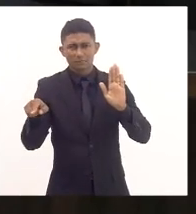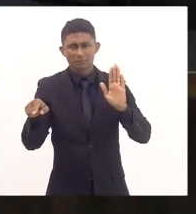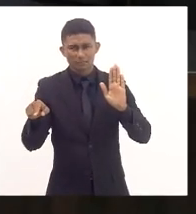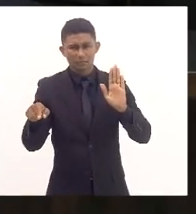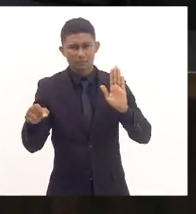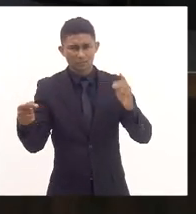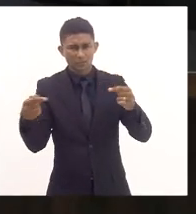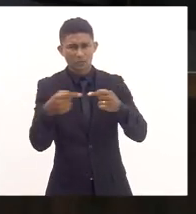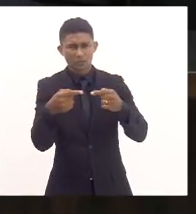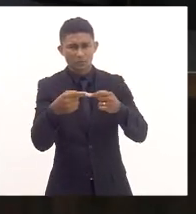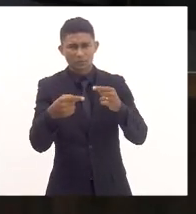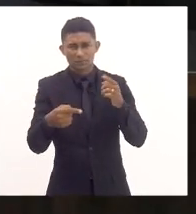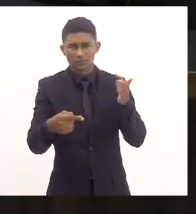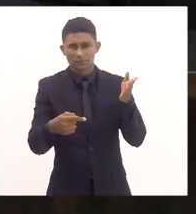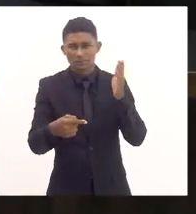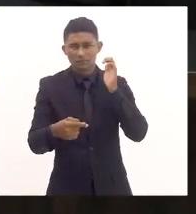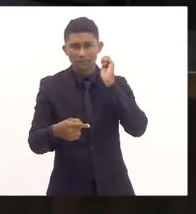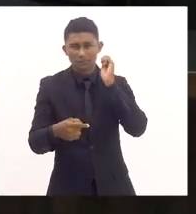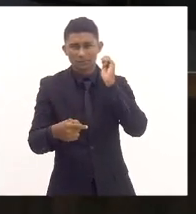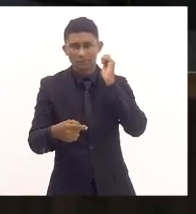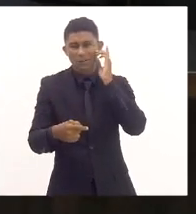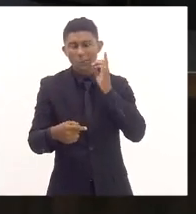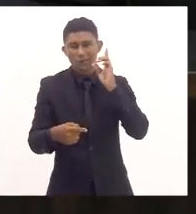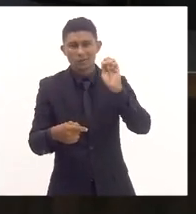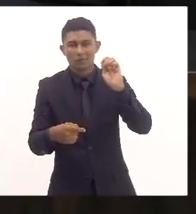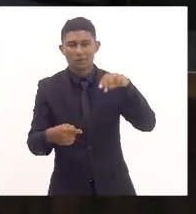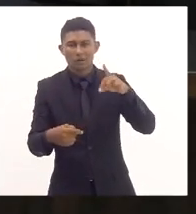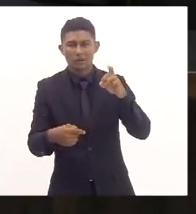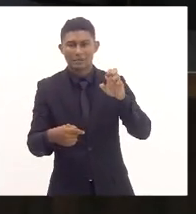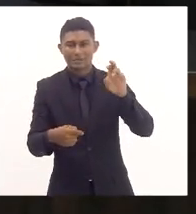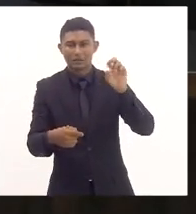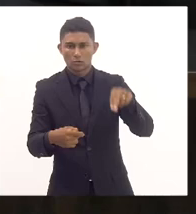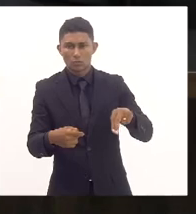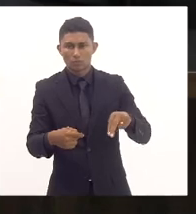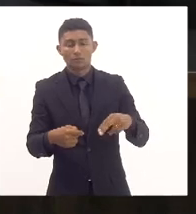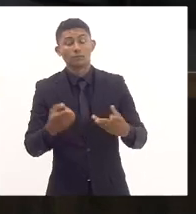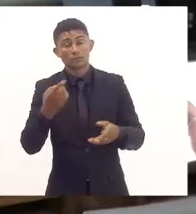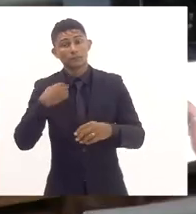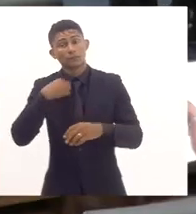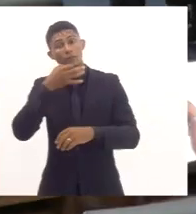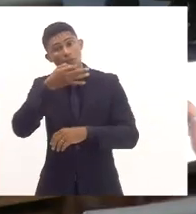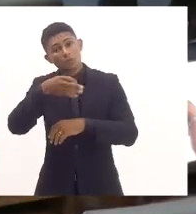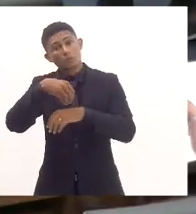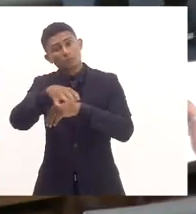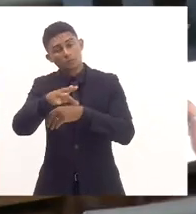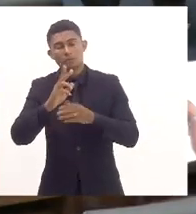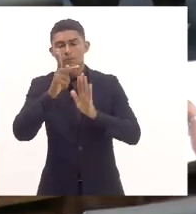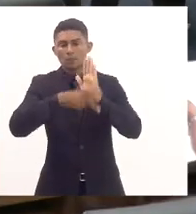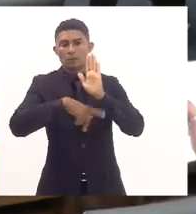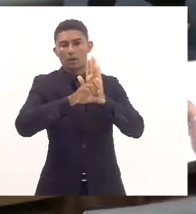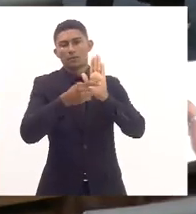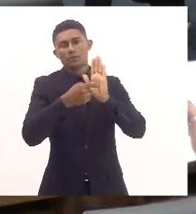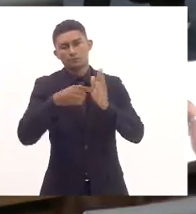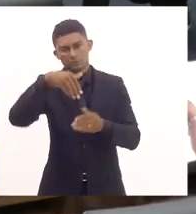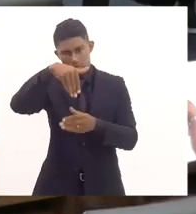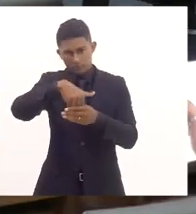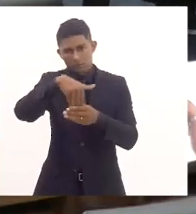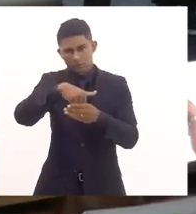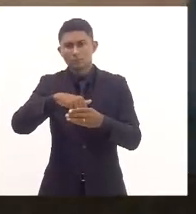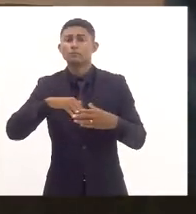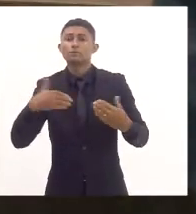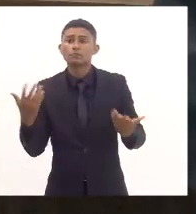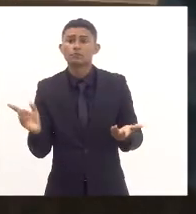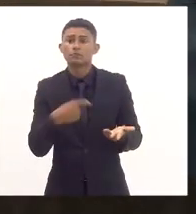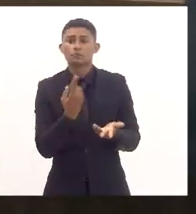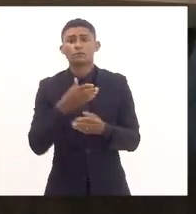atende o deputado Andersson Presidente eu sugiro que Como projeto que está em votação que a gente